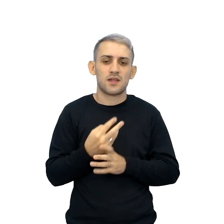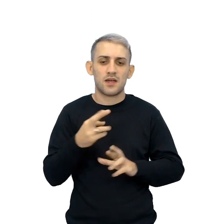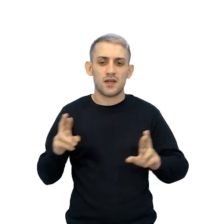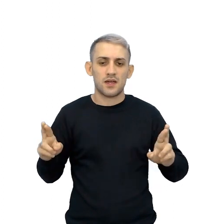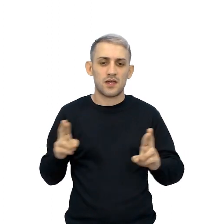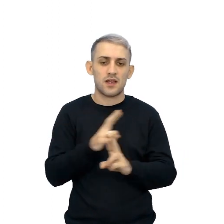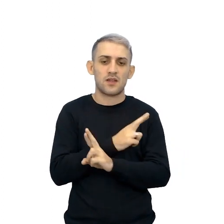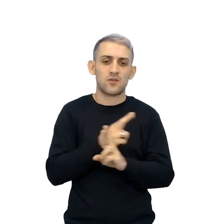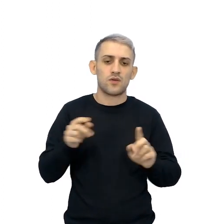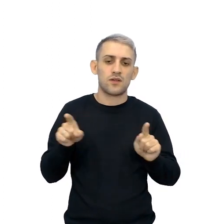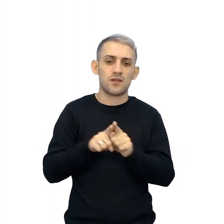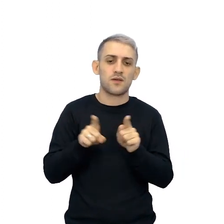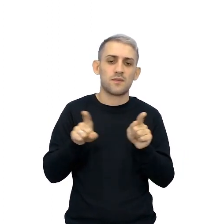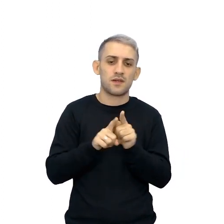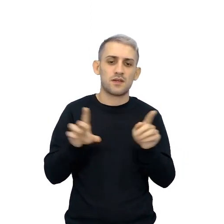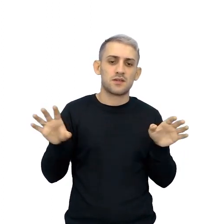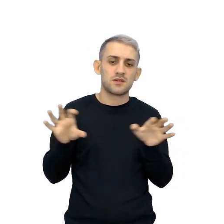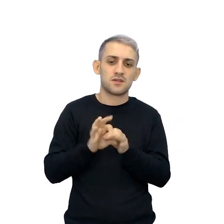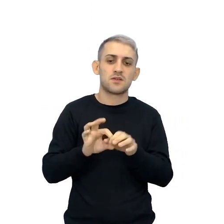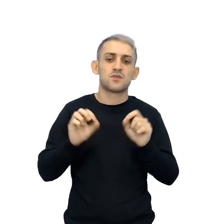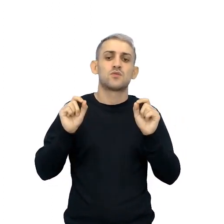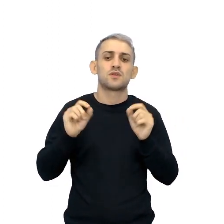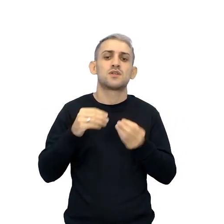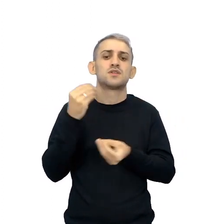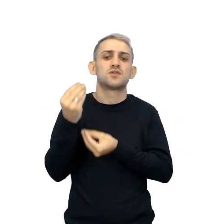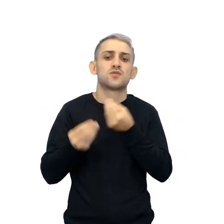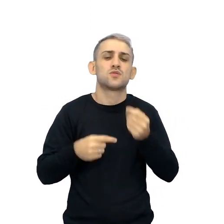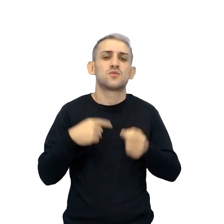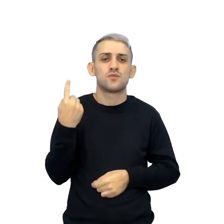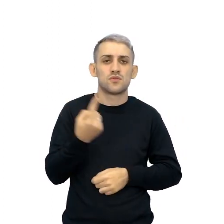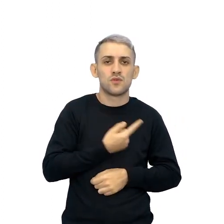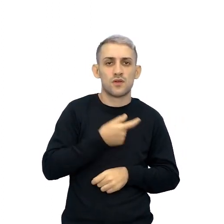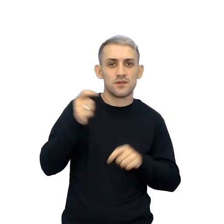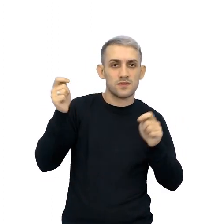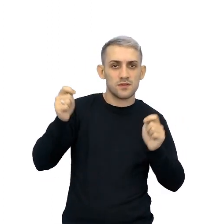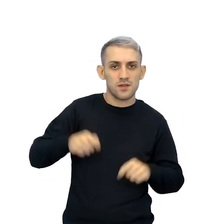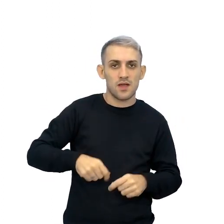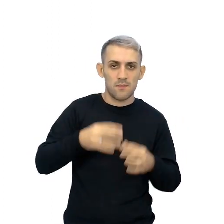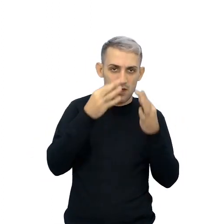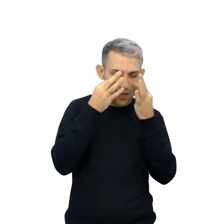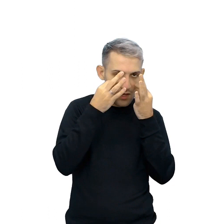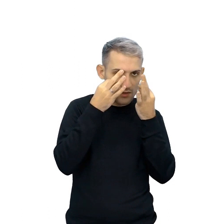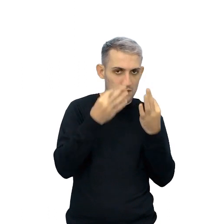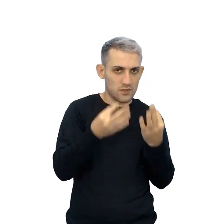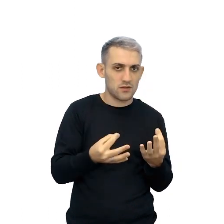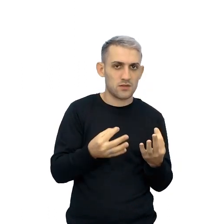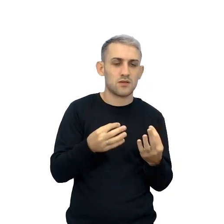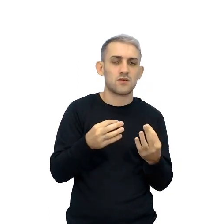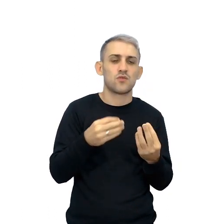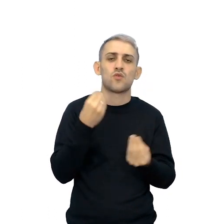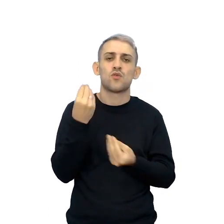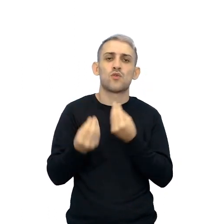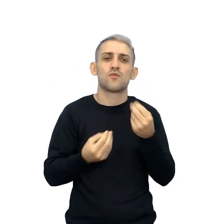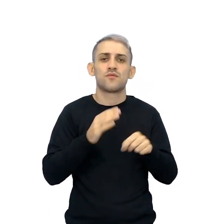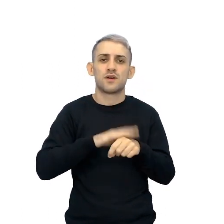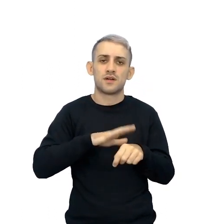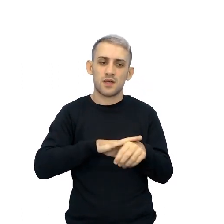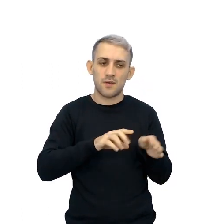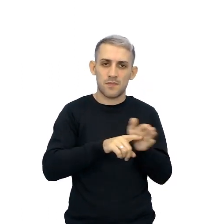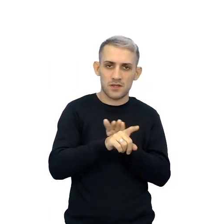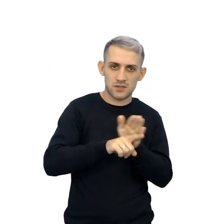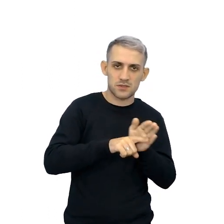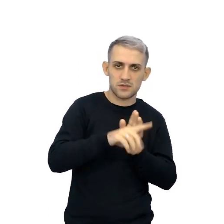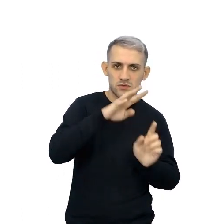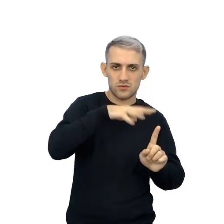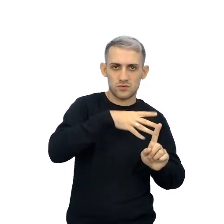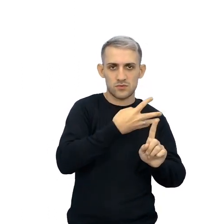e fazer ligações de como ele pode analisar, né, de como é feita a análise desse gráfico